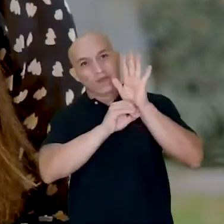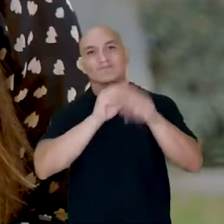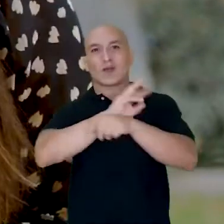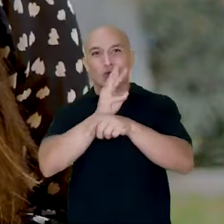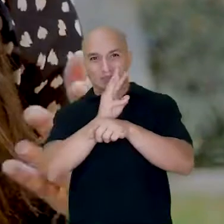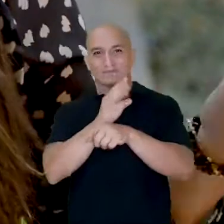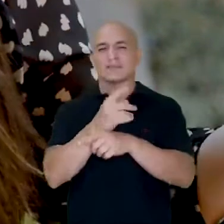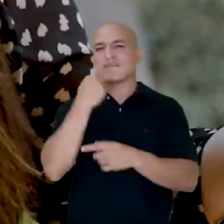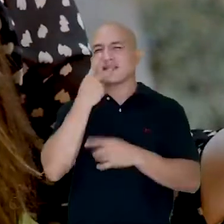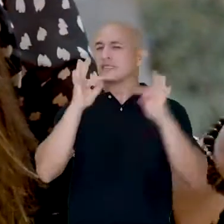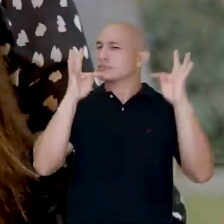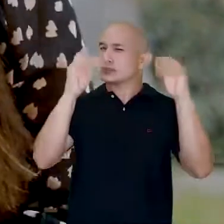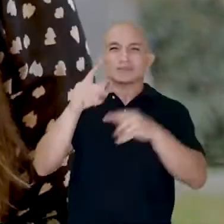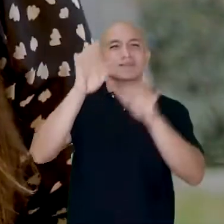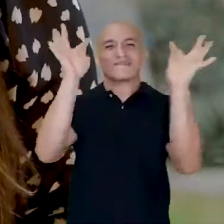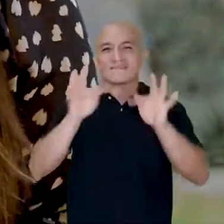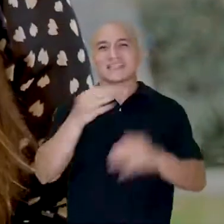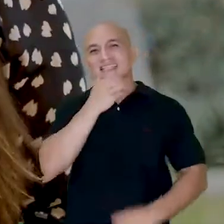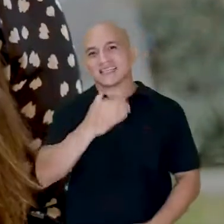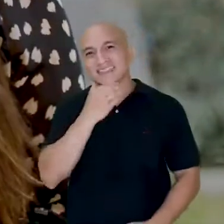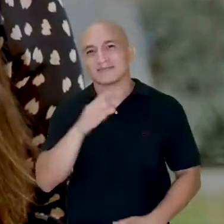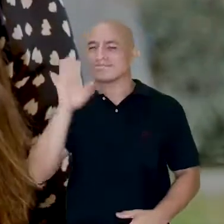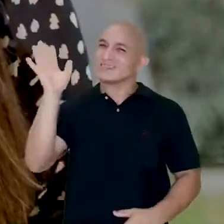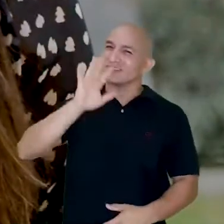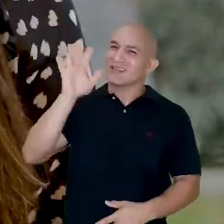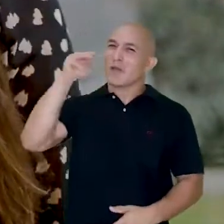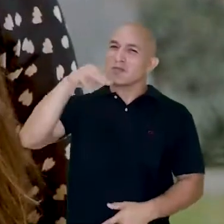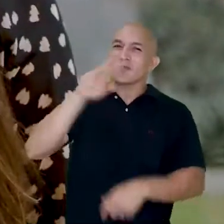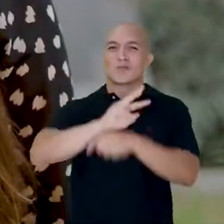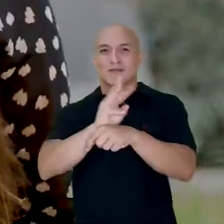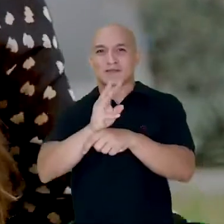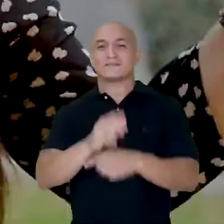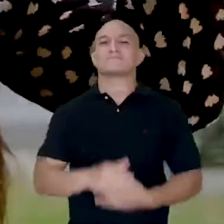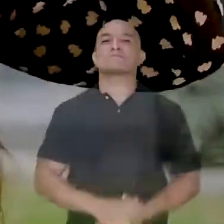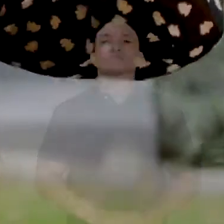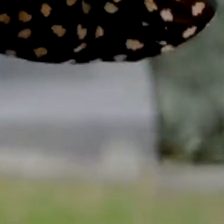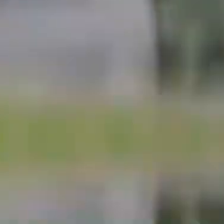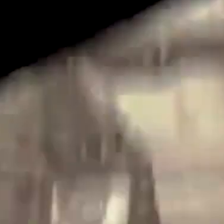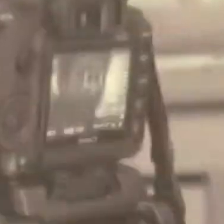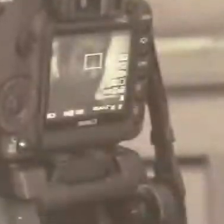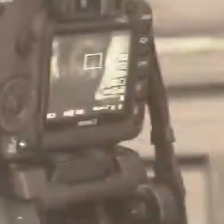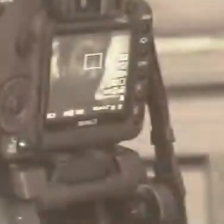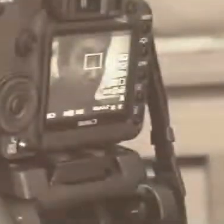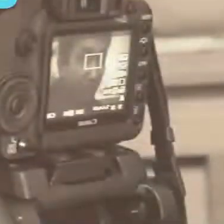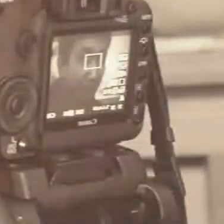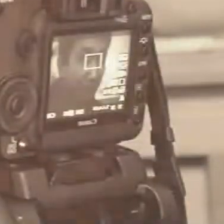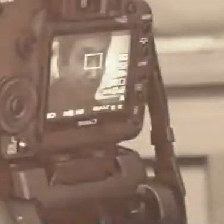oema oficial. Nós desejamos a todos um Feliz Natal e até o próximo Minuto Ema.